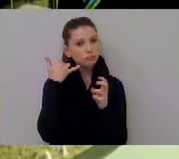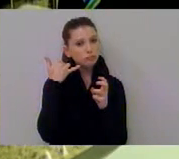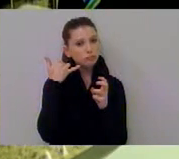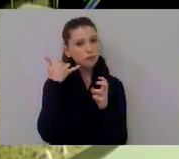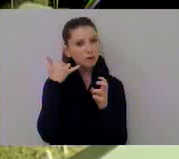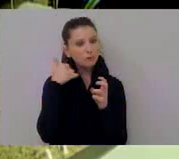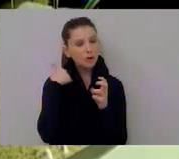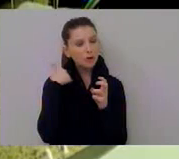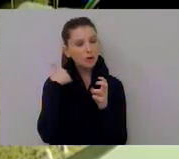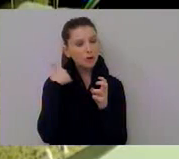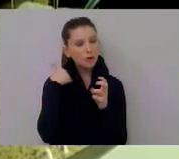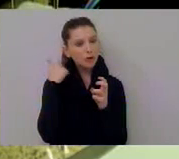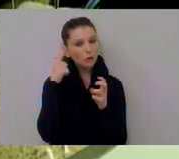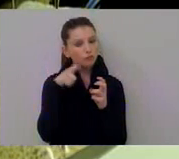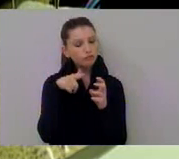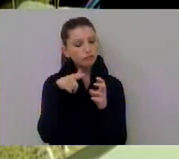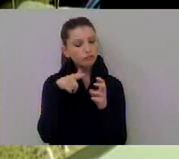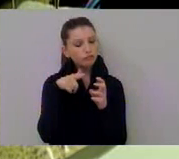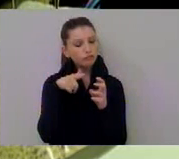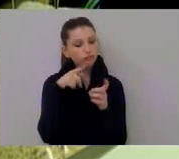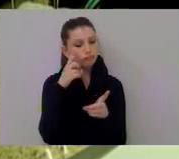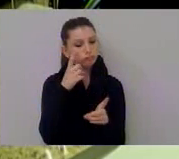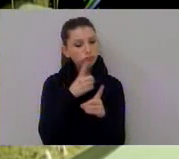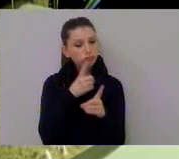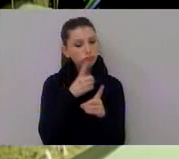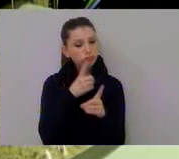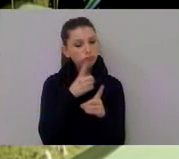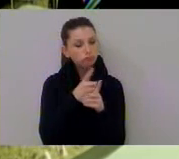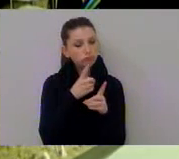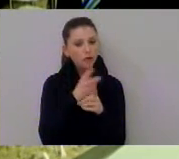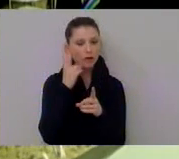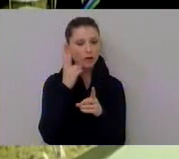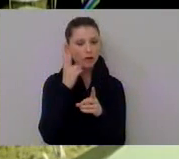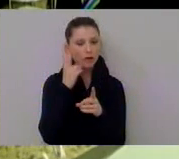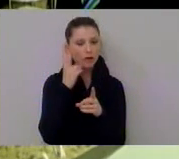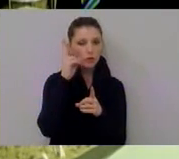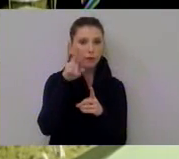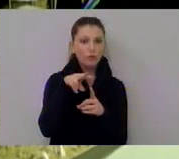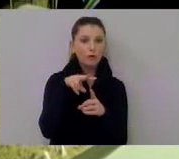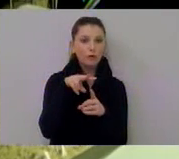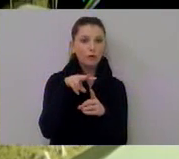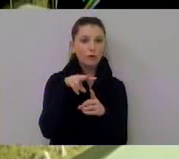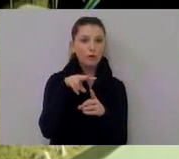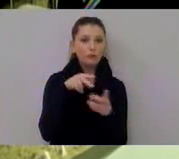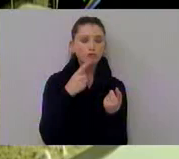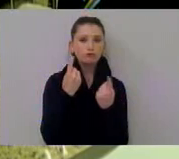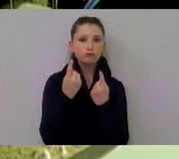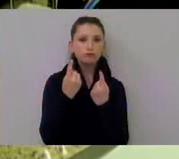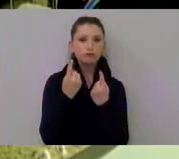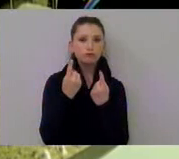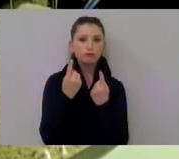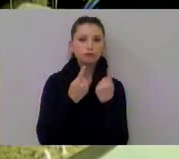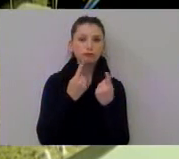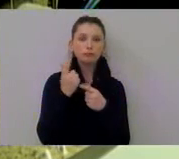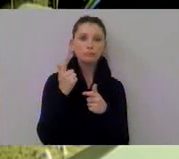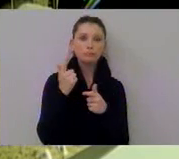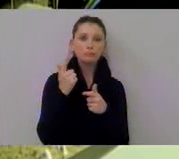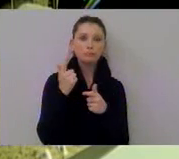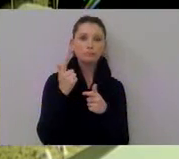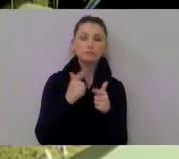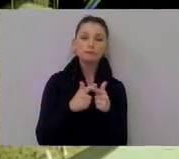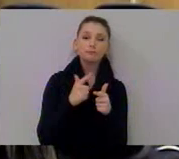com eles para poder ver qual era a situação que estava acontecendo.